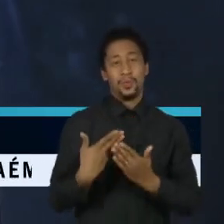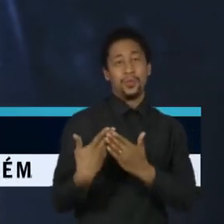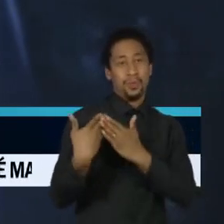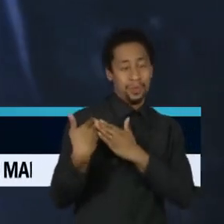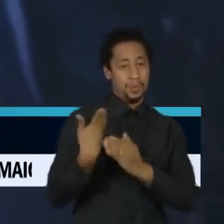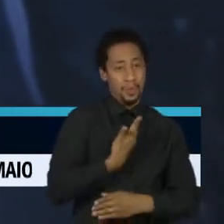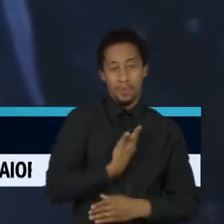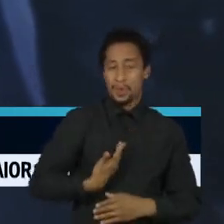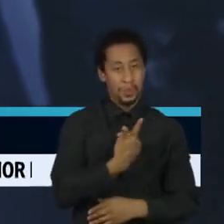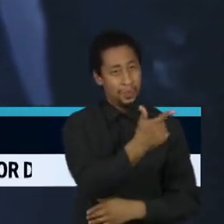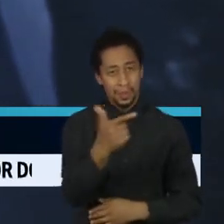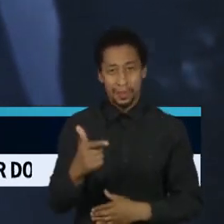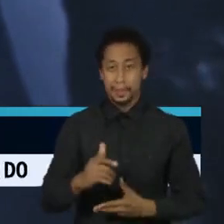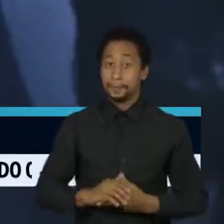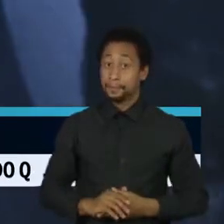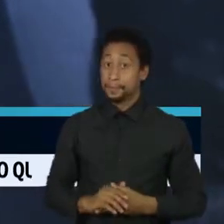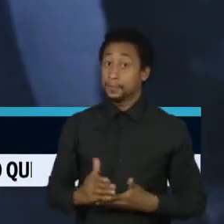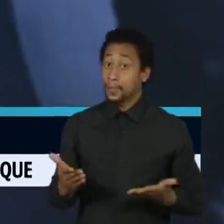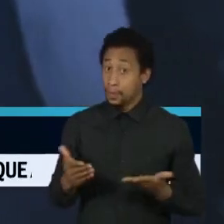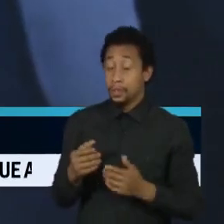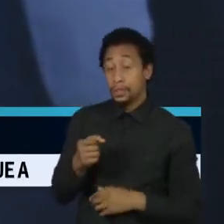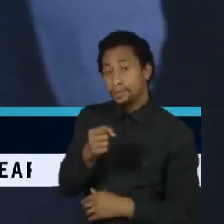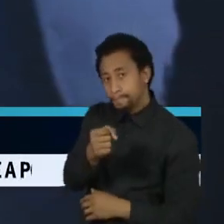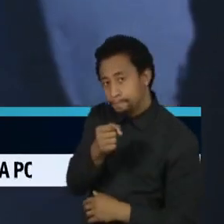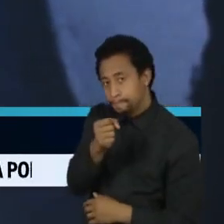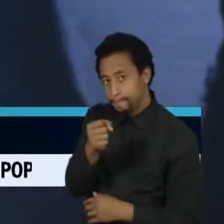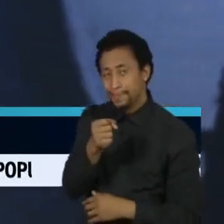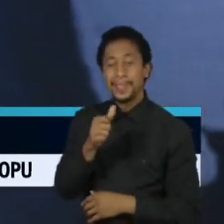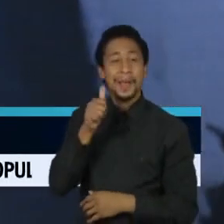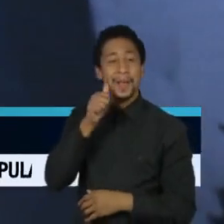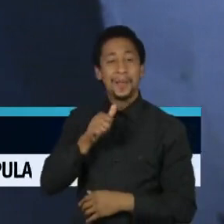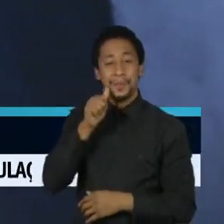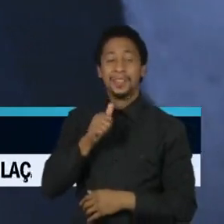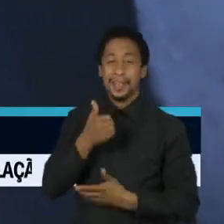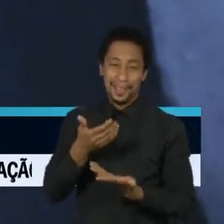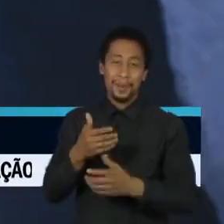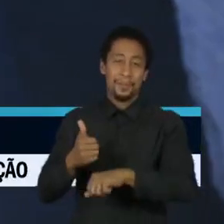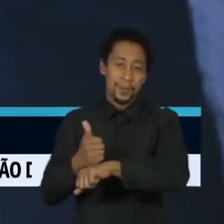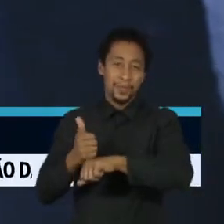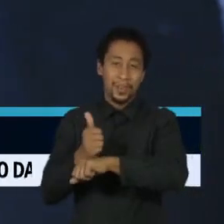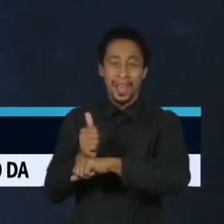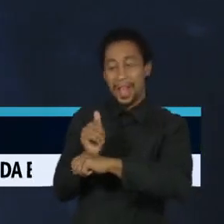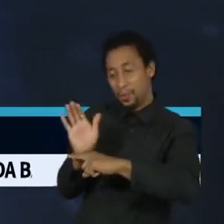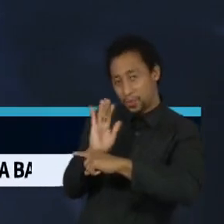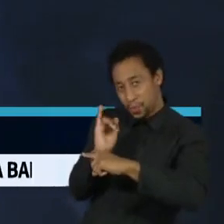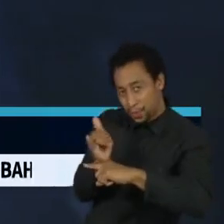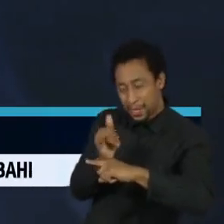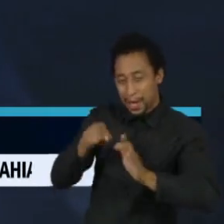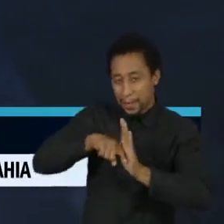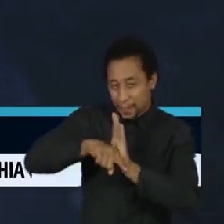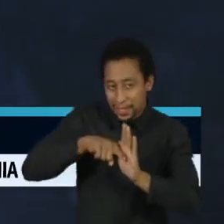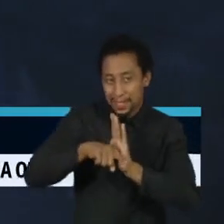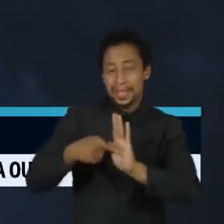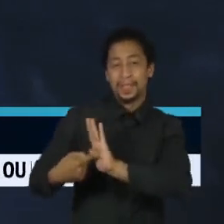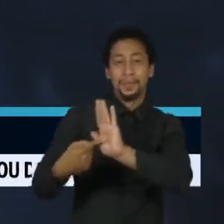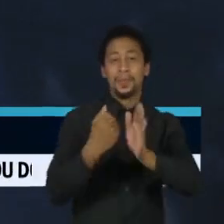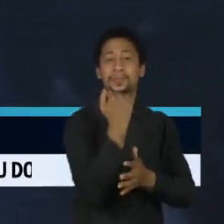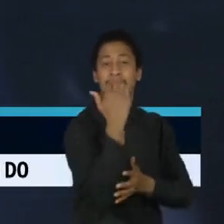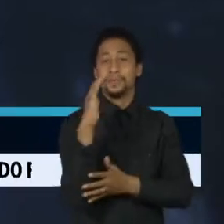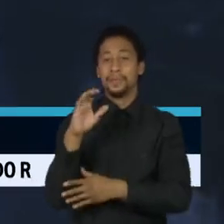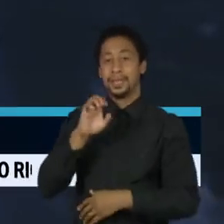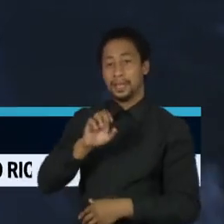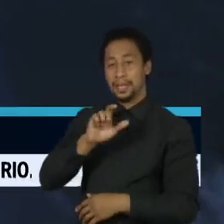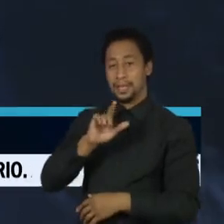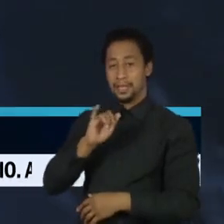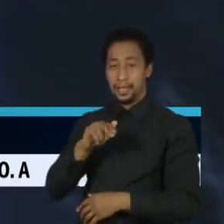A entrevista especial deste sábado é com a jornalista, escritora e documentarista Eliane Brum. Ela vive na Amazônia e fala sobre a vida na floresta e